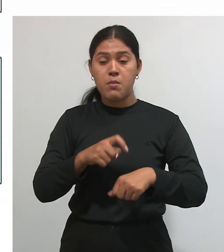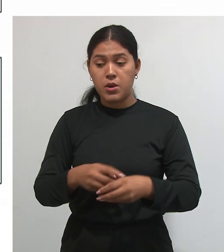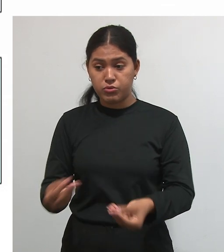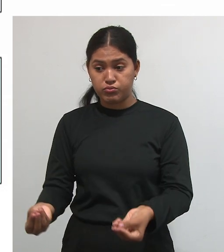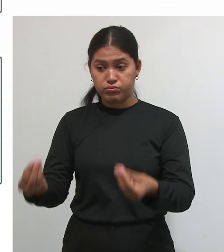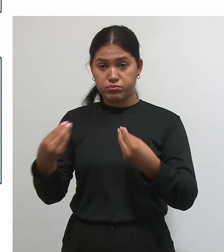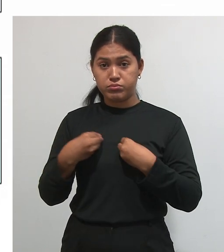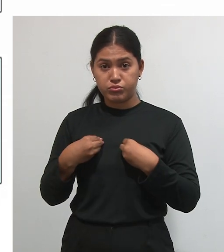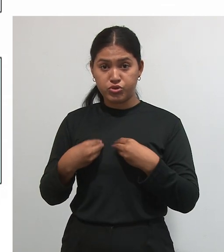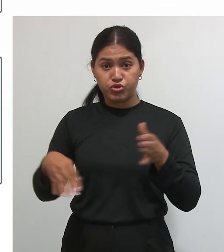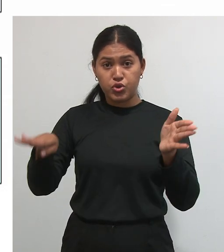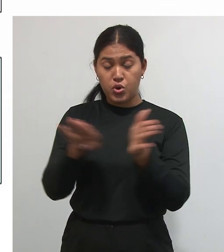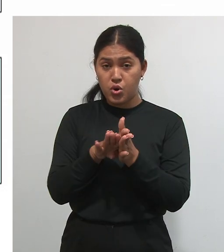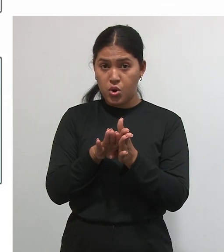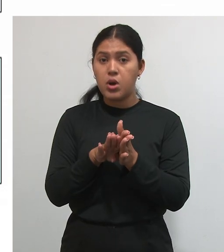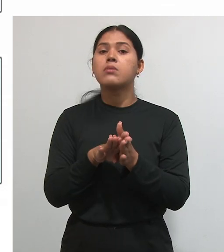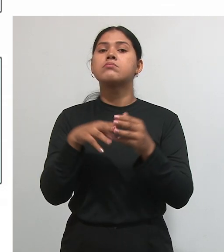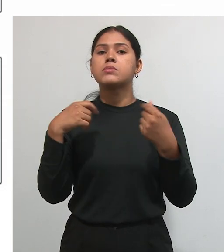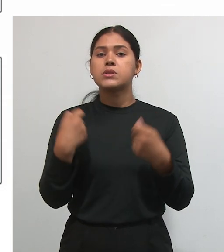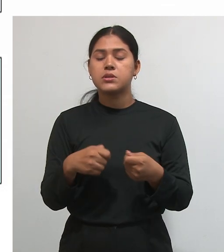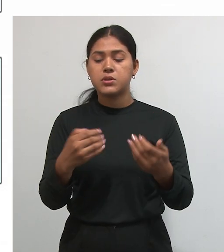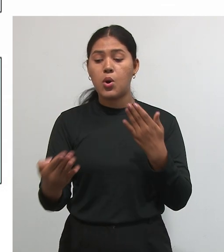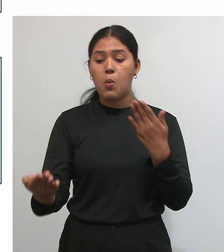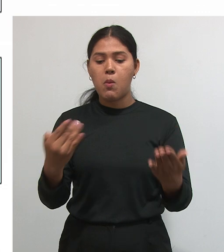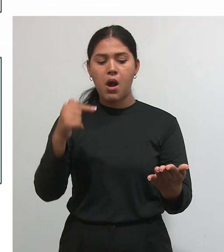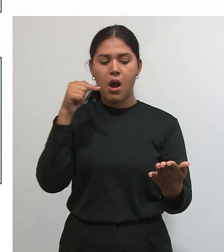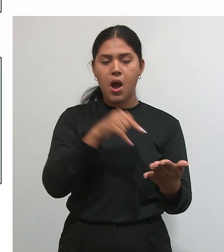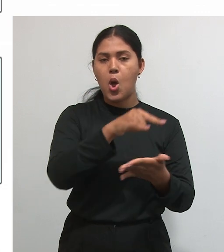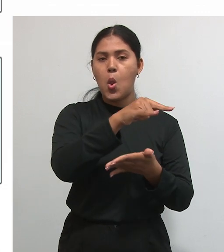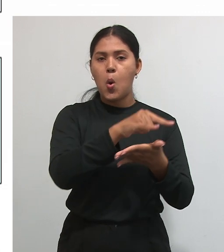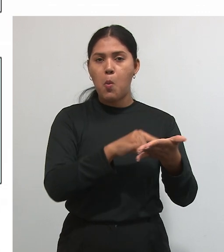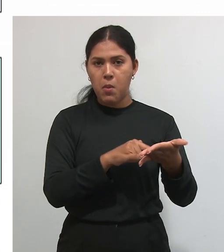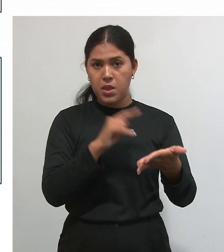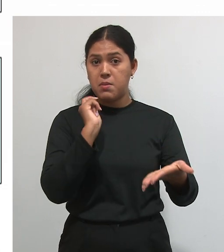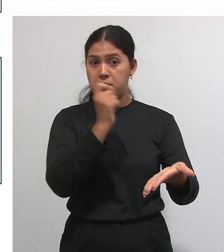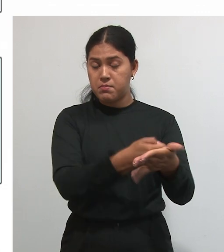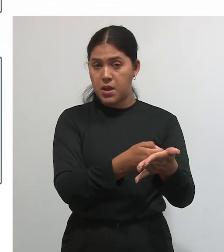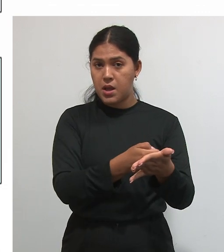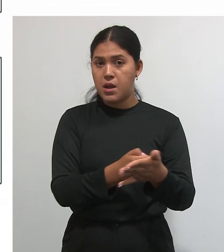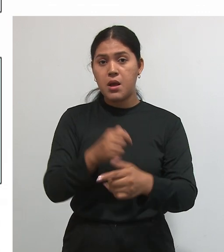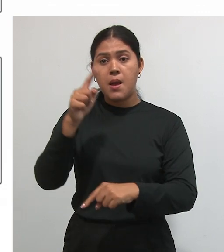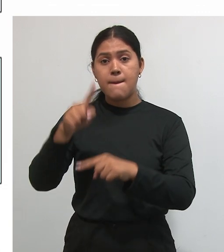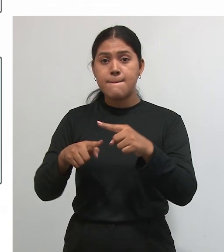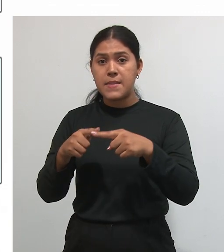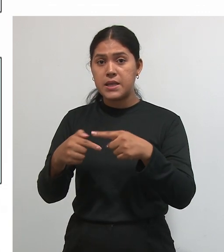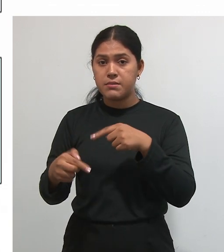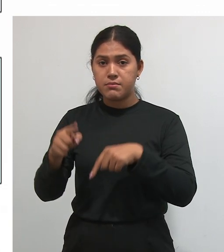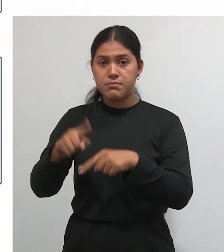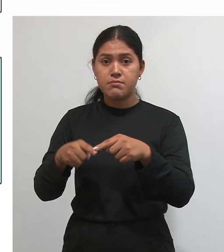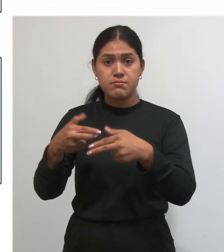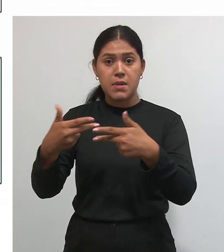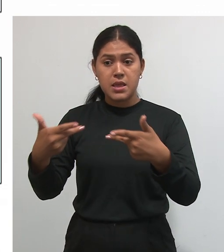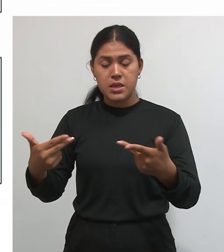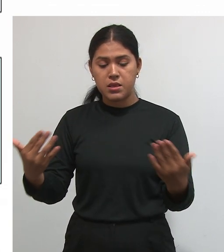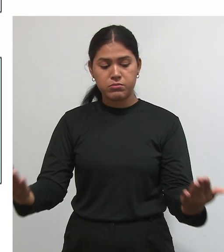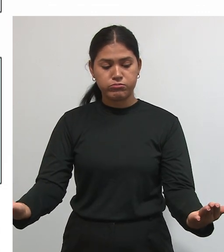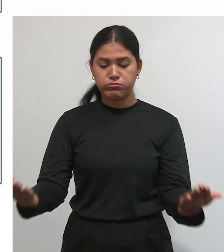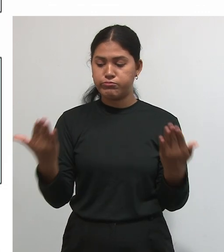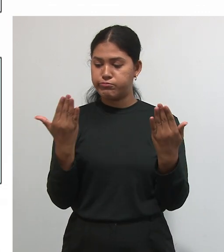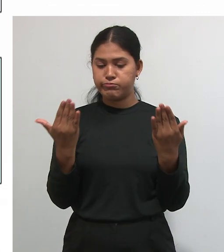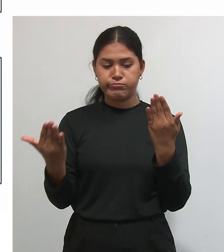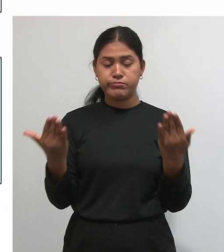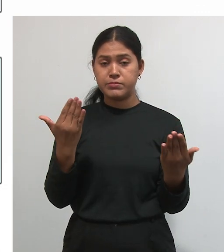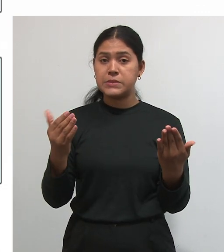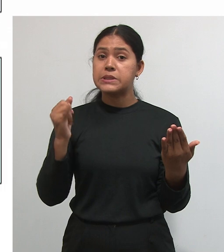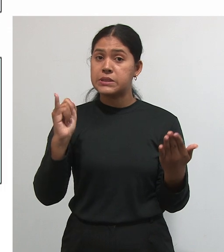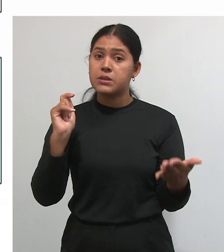ser conferido com a nota de empenho e a nota fiscal, ou caso se seja uma doação, né? Também